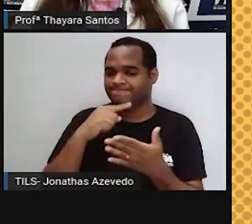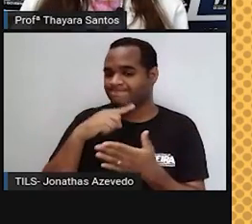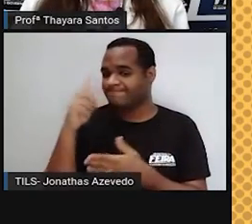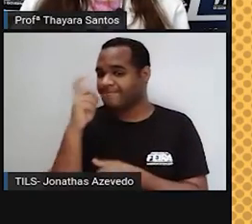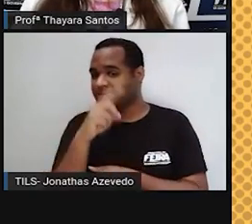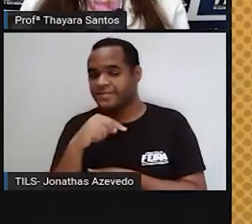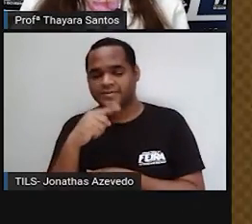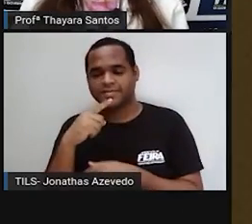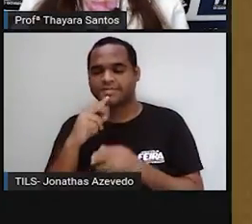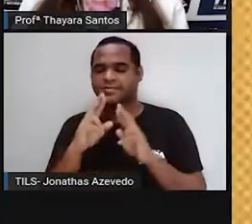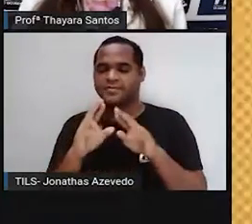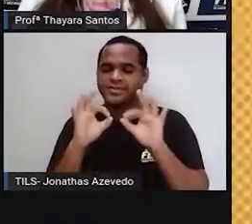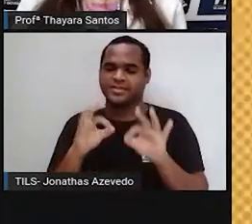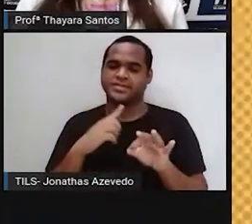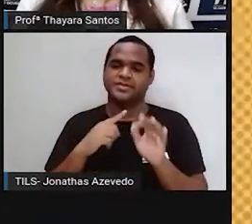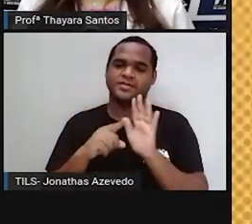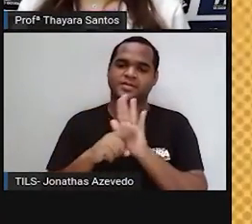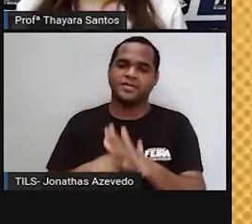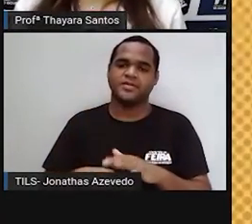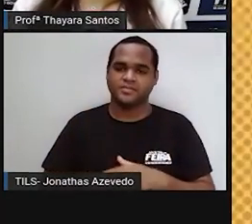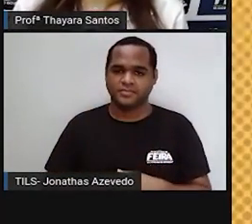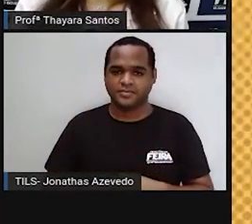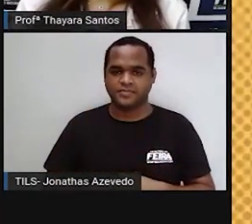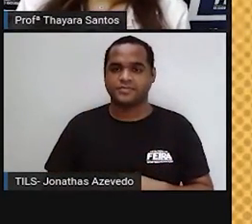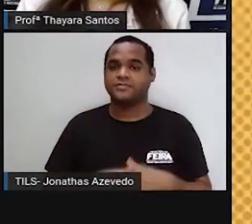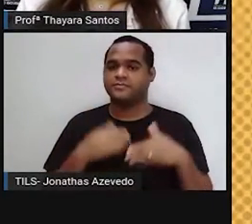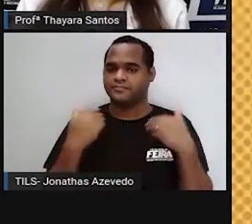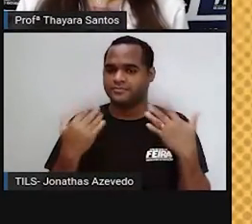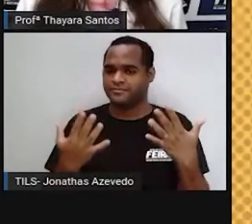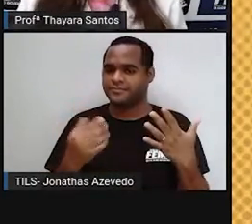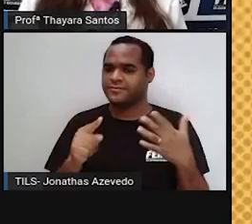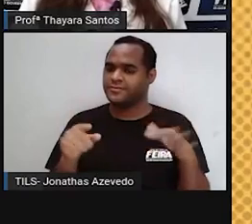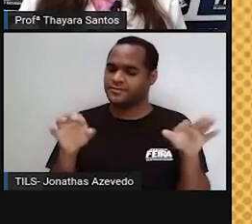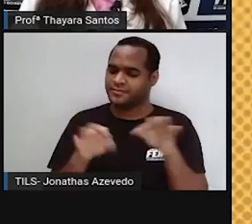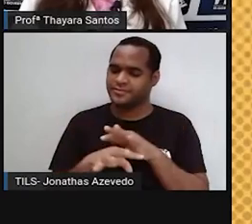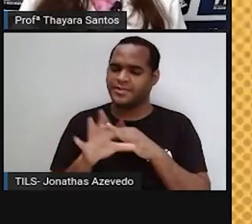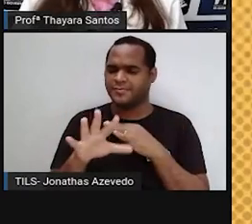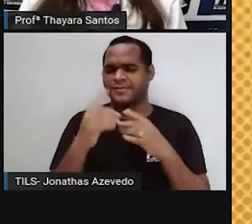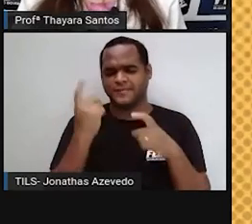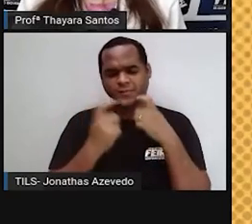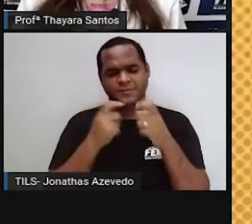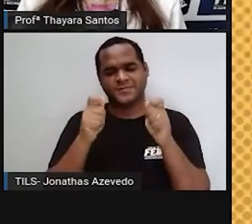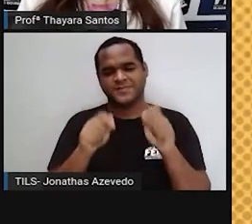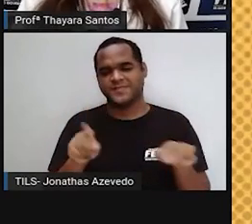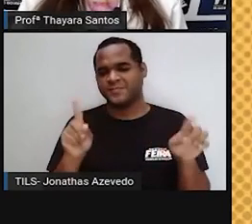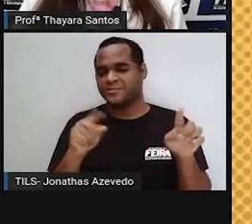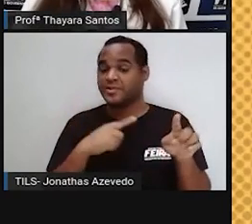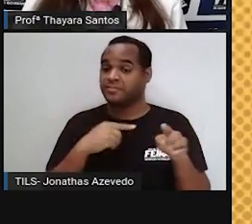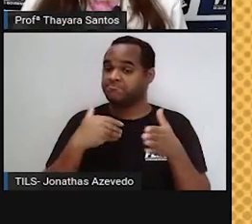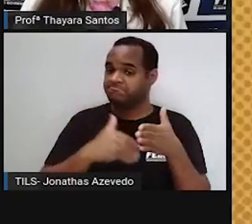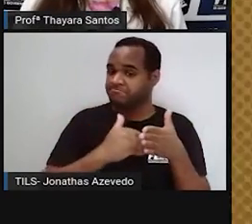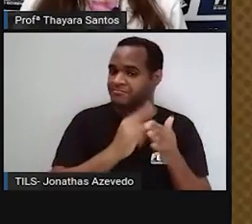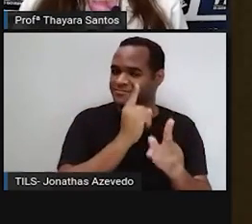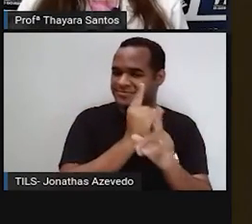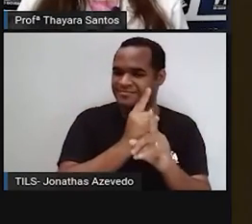bom? Então, pessoal, vamos encerrar por aqui, mas não se preocupem, que em breve a gente já tem um